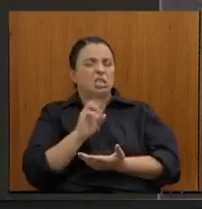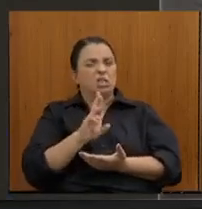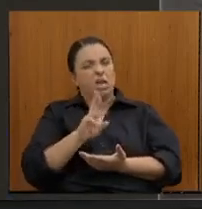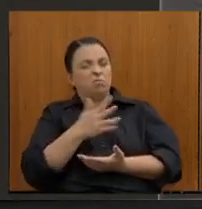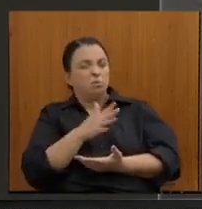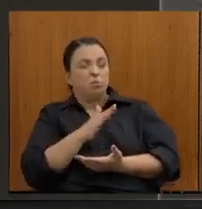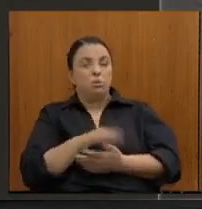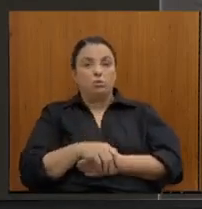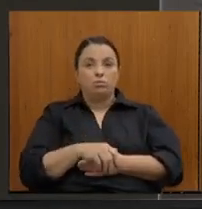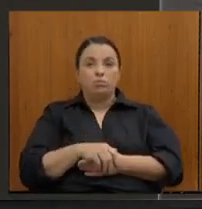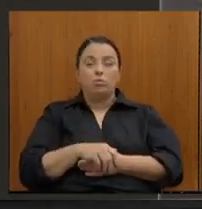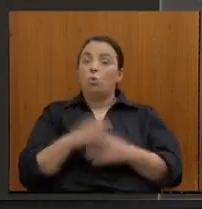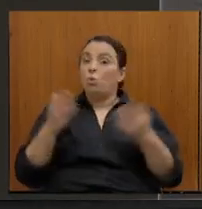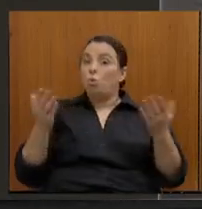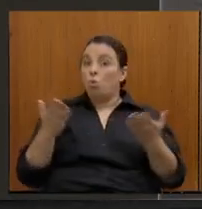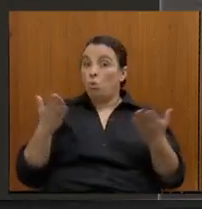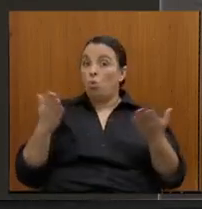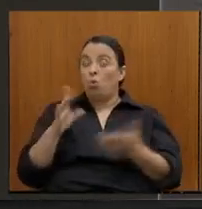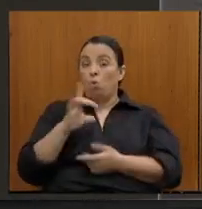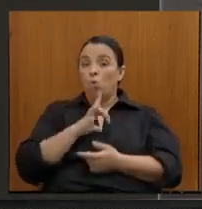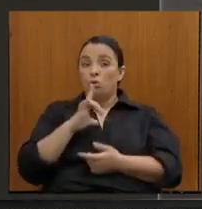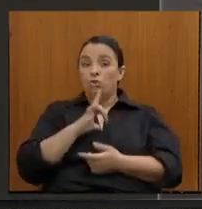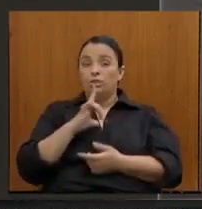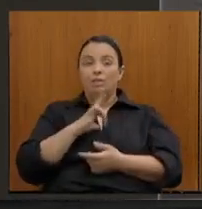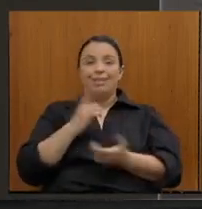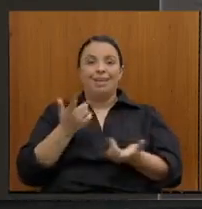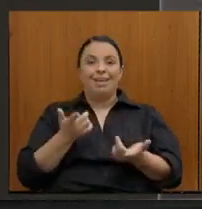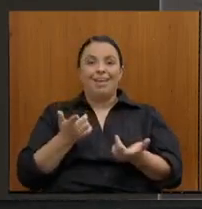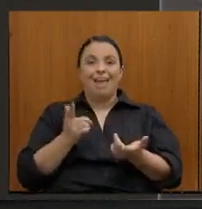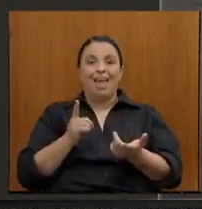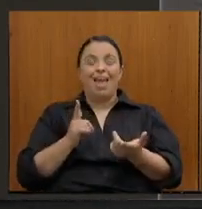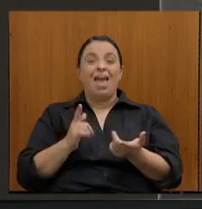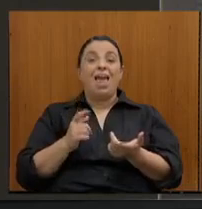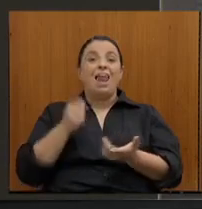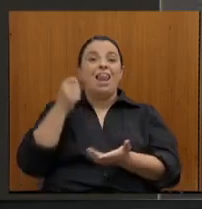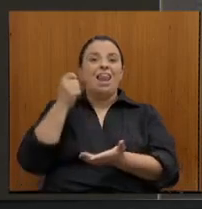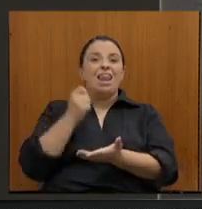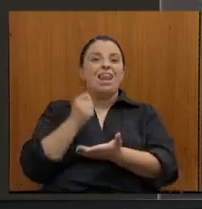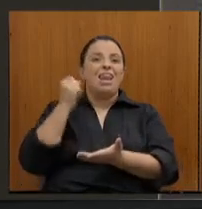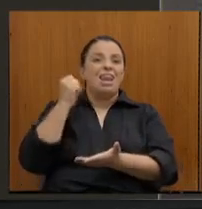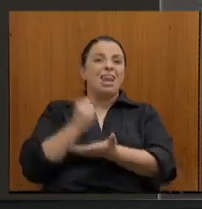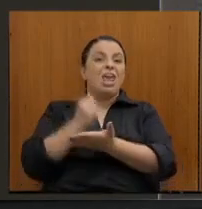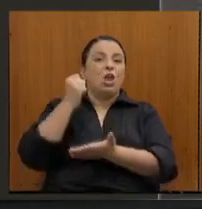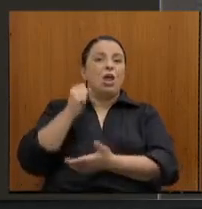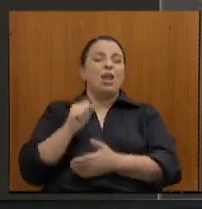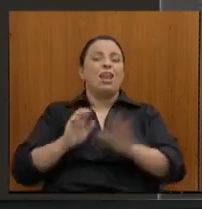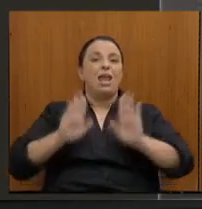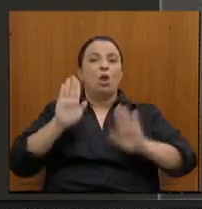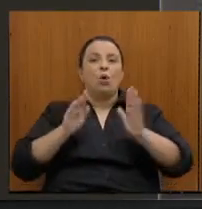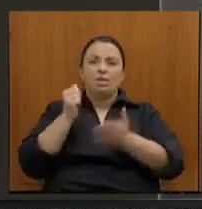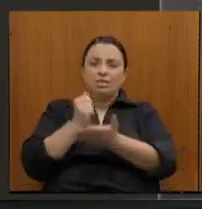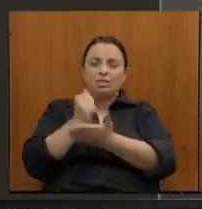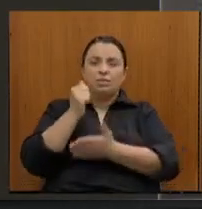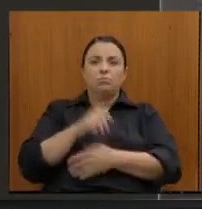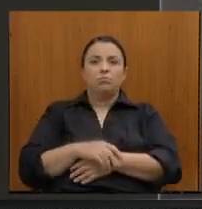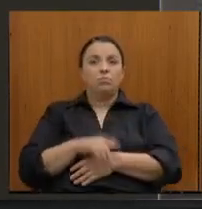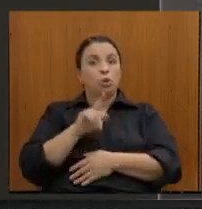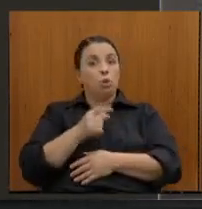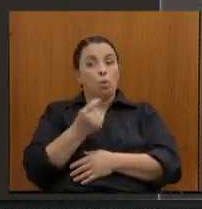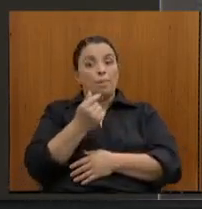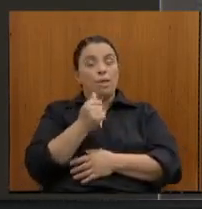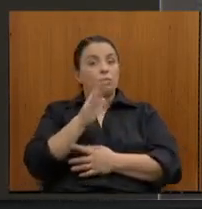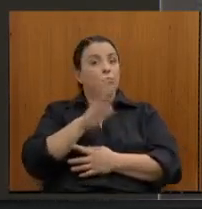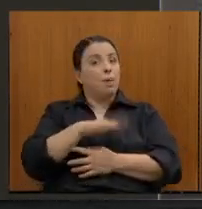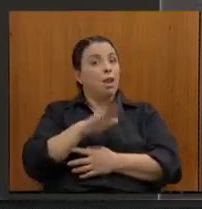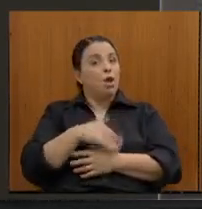hoje nós já temos leilões aí em que esse preço foi inferior a 100 reais o negócio hora